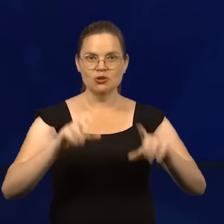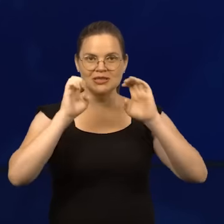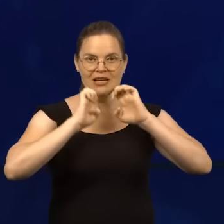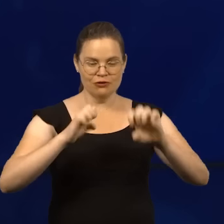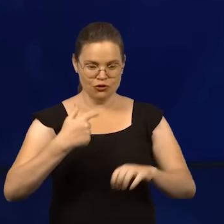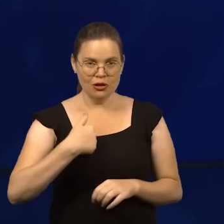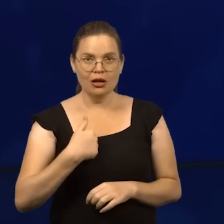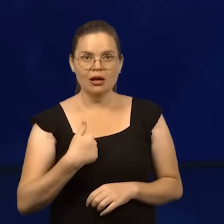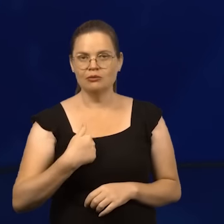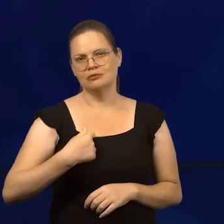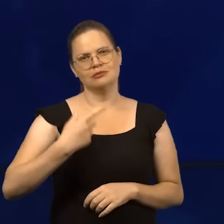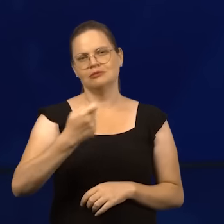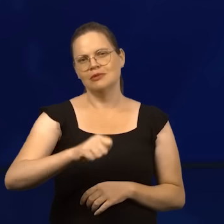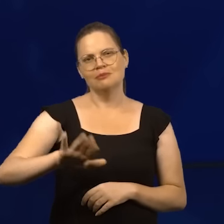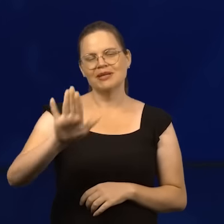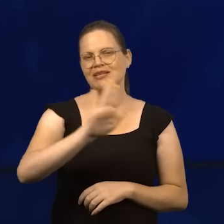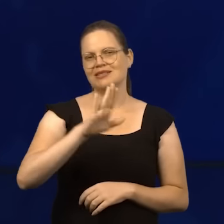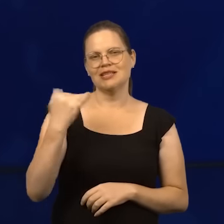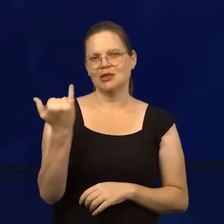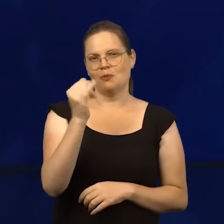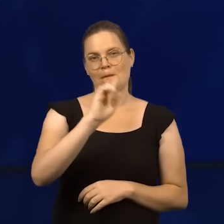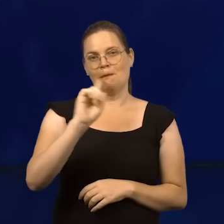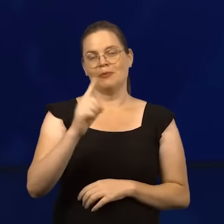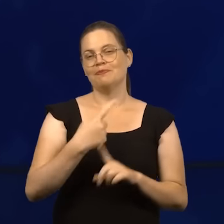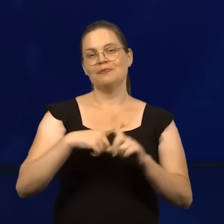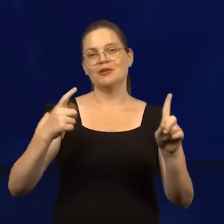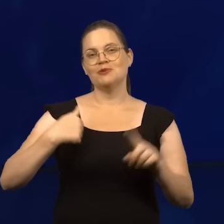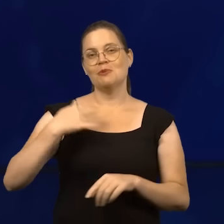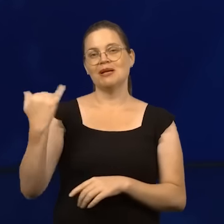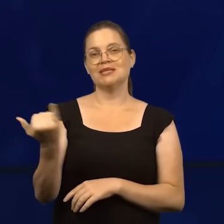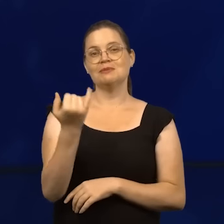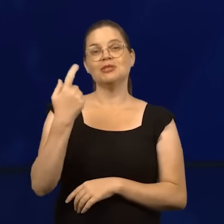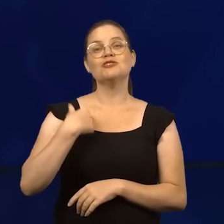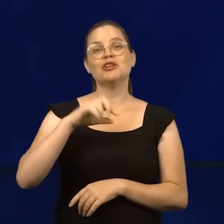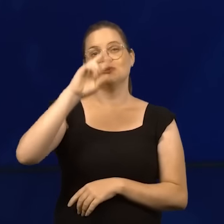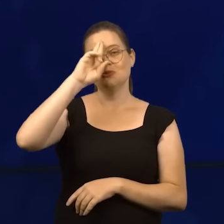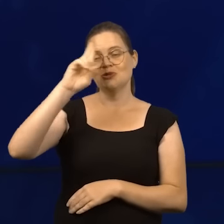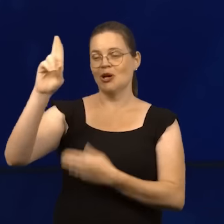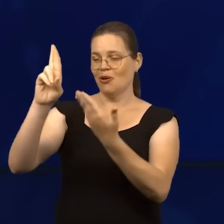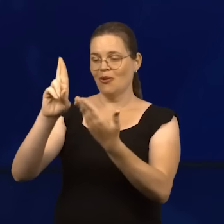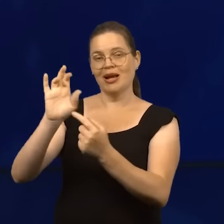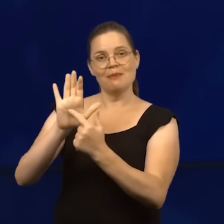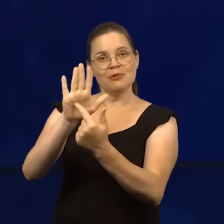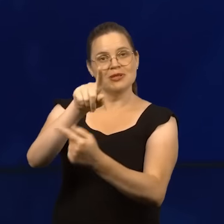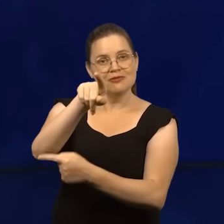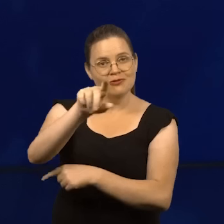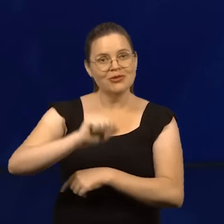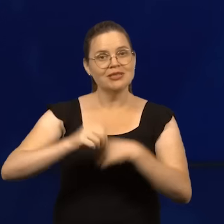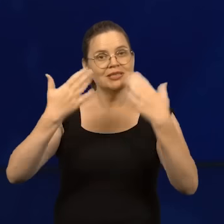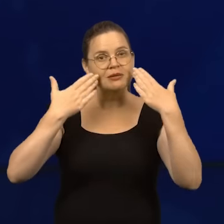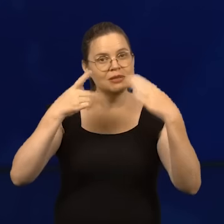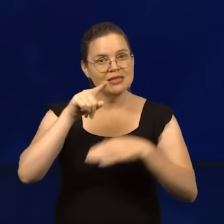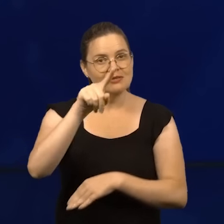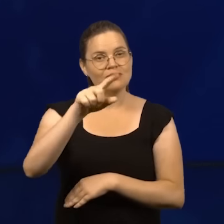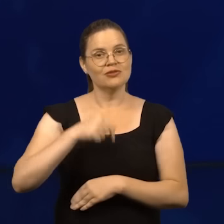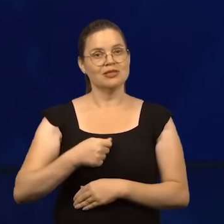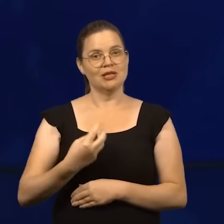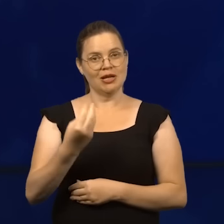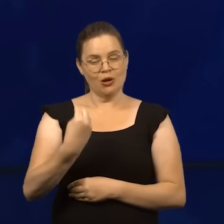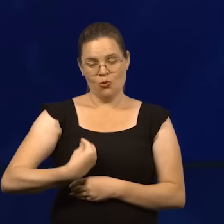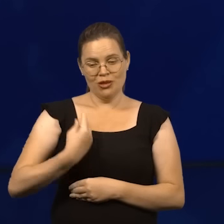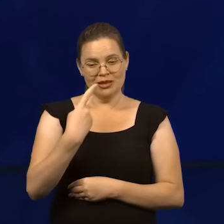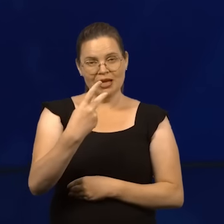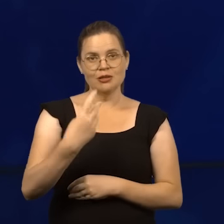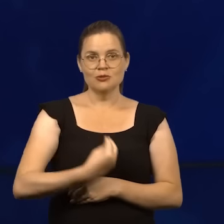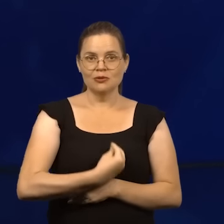O mais importante é que Jesus quer se revelar, quer entrar na sua vida, entrar na sua família, e você